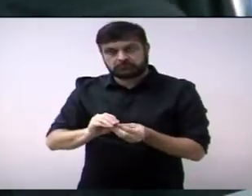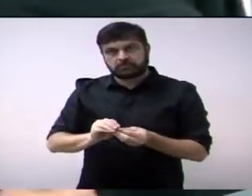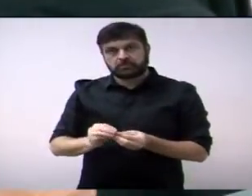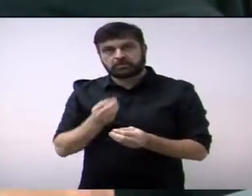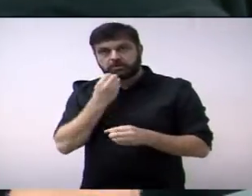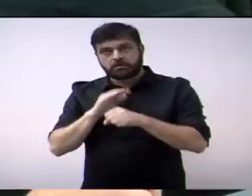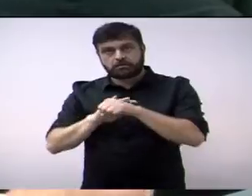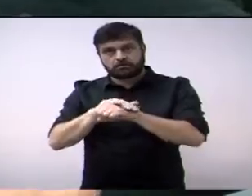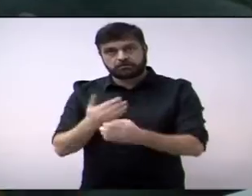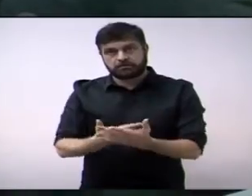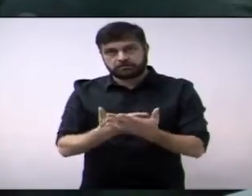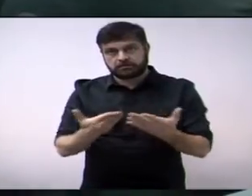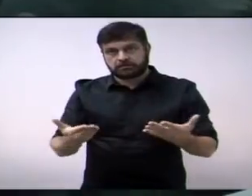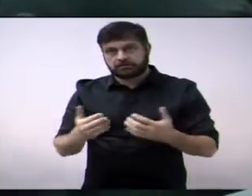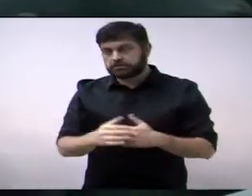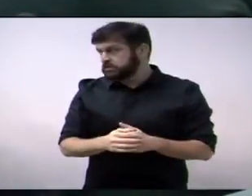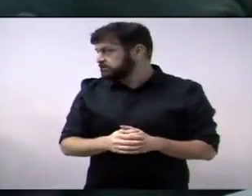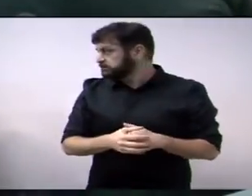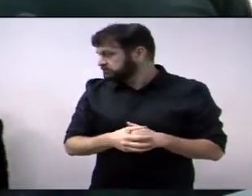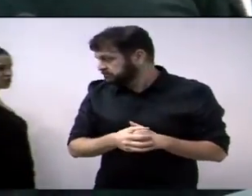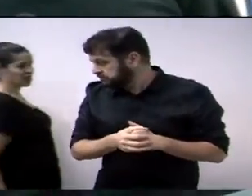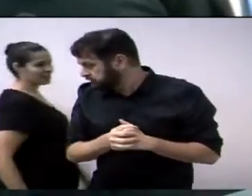todos.